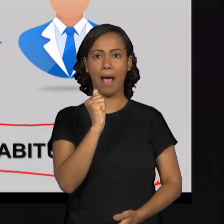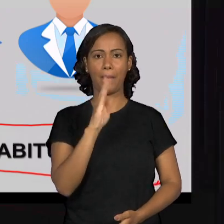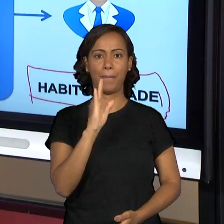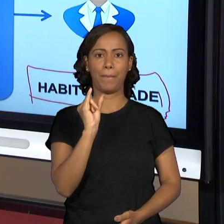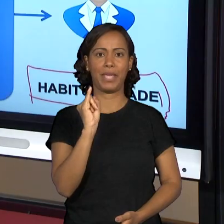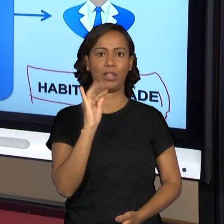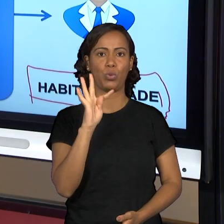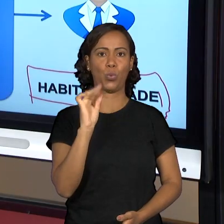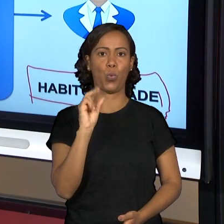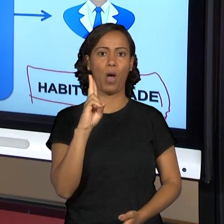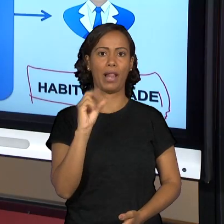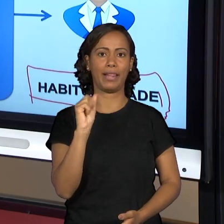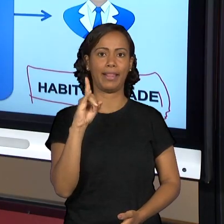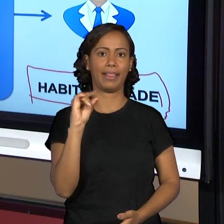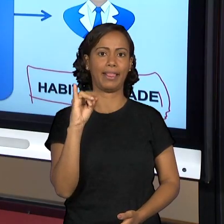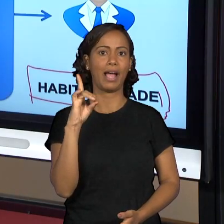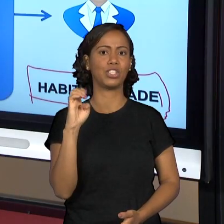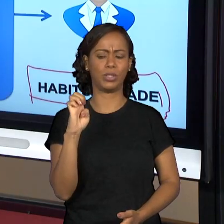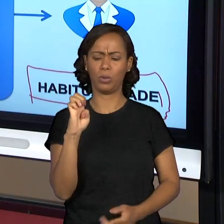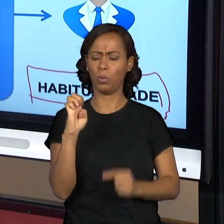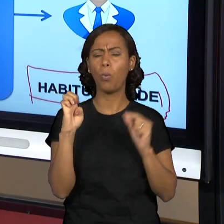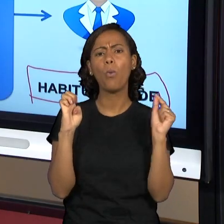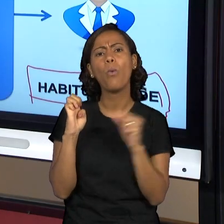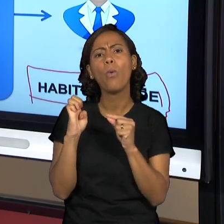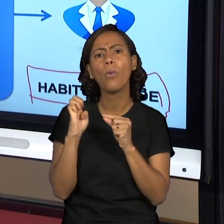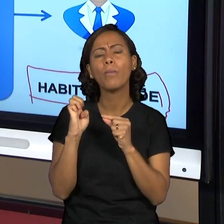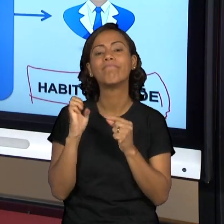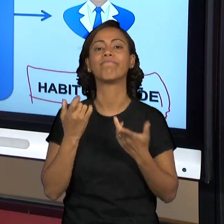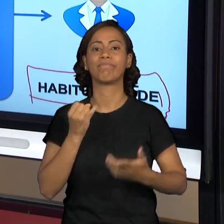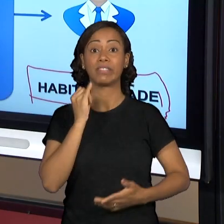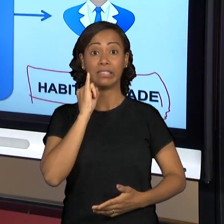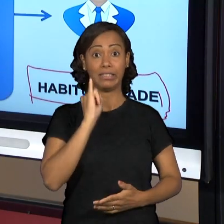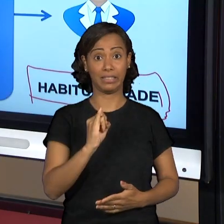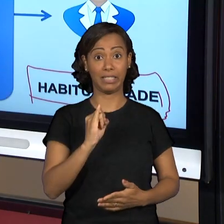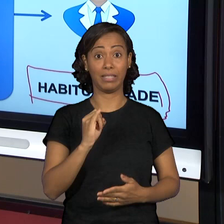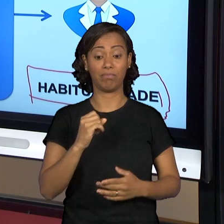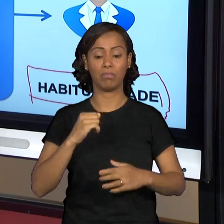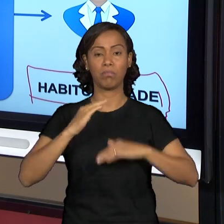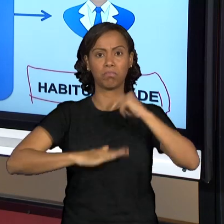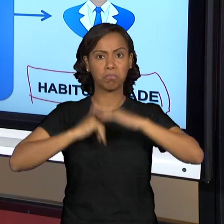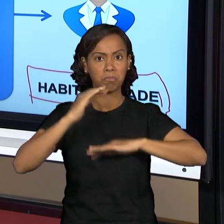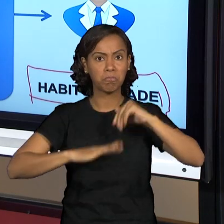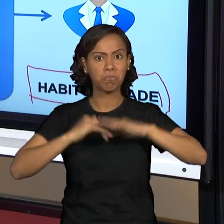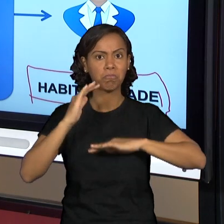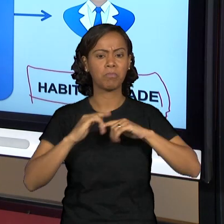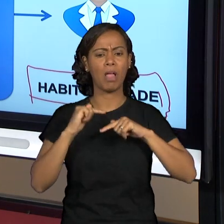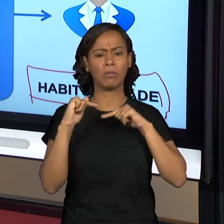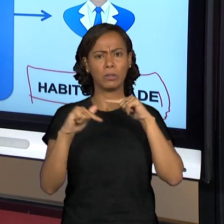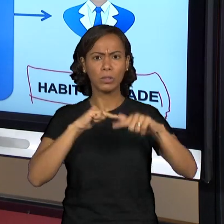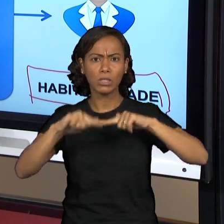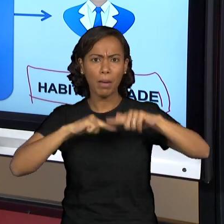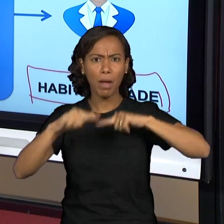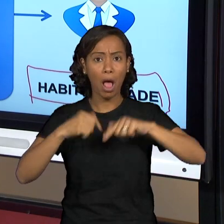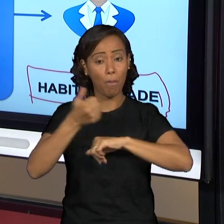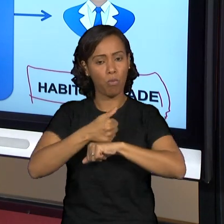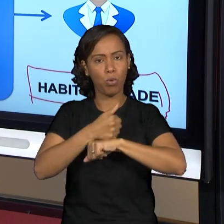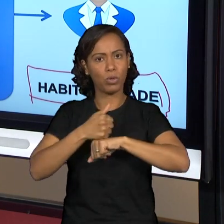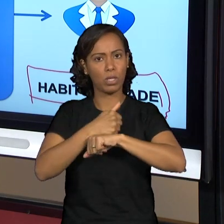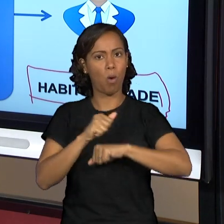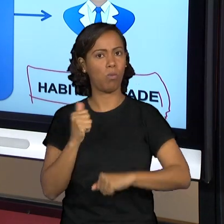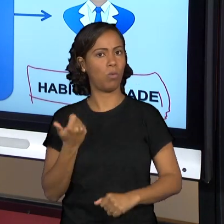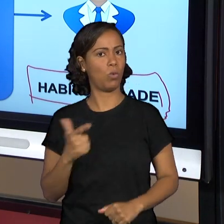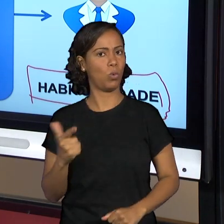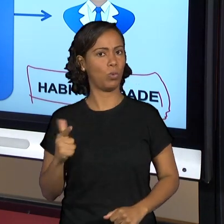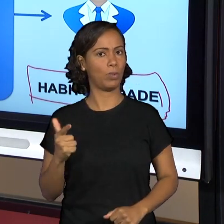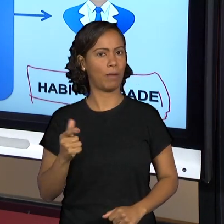habitualidade? Porque todas as vezes que eu fizer uma atividade, que eu não exercer essa atividade de forma profissional, imagina, por exemplo,